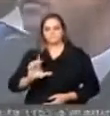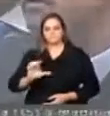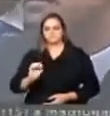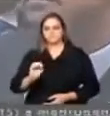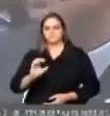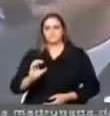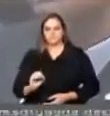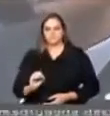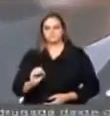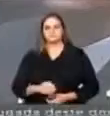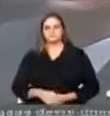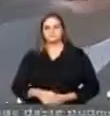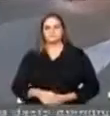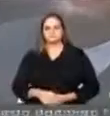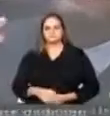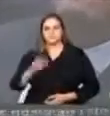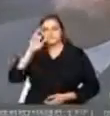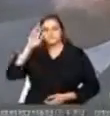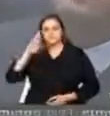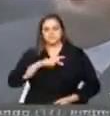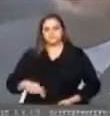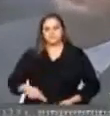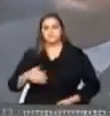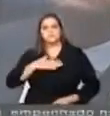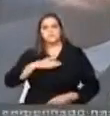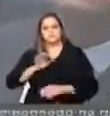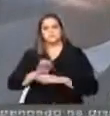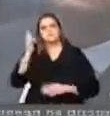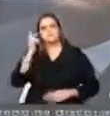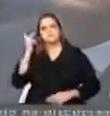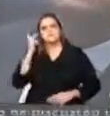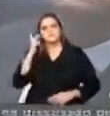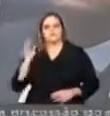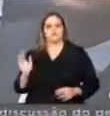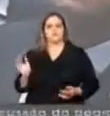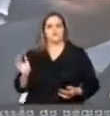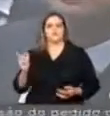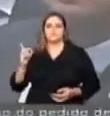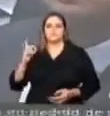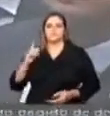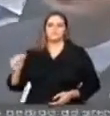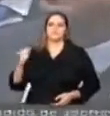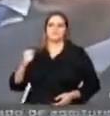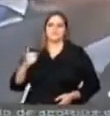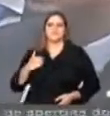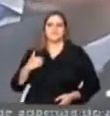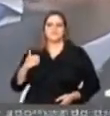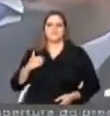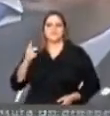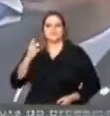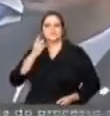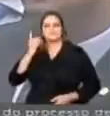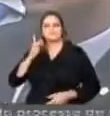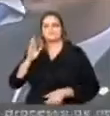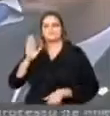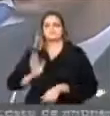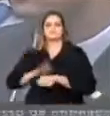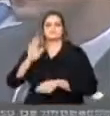Senhor presidente, o meu estado, o estado de São Paulo, me deu a honra de ser o deputado mais votado do